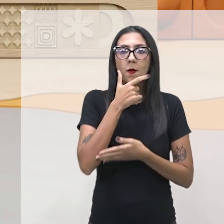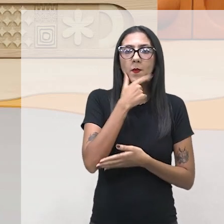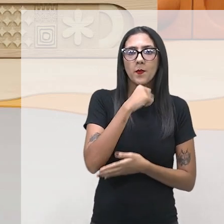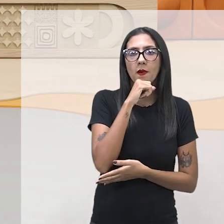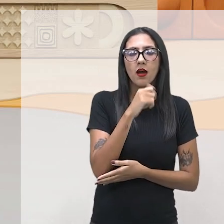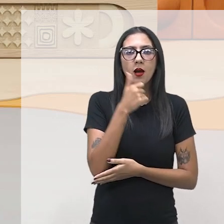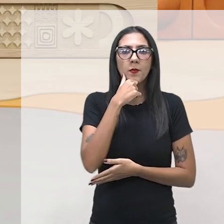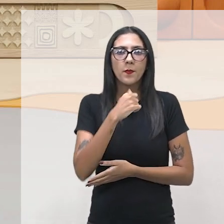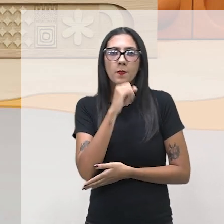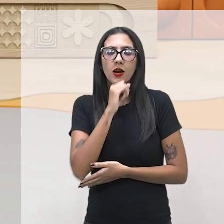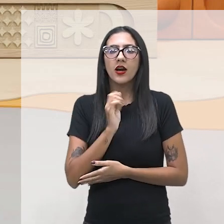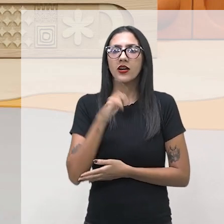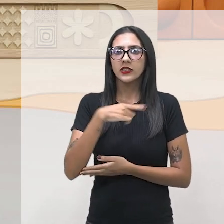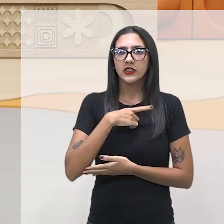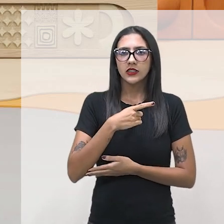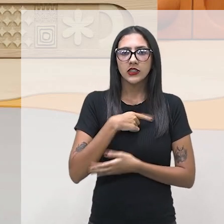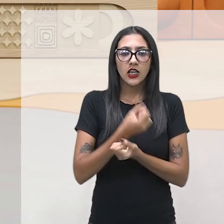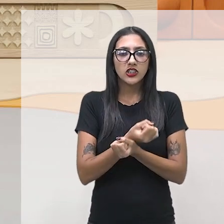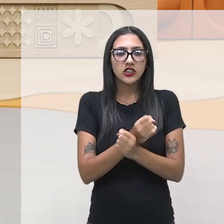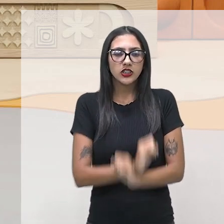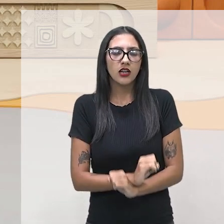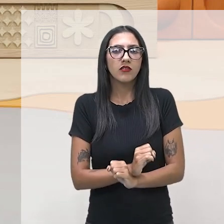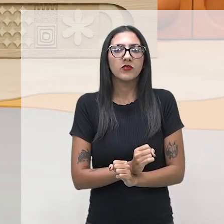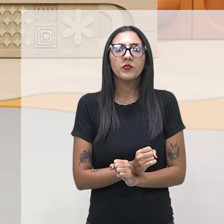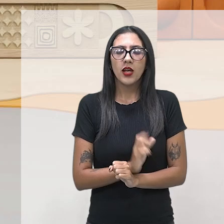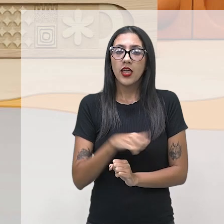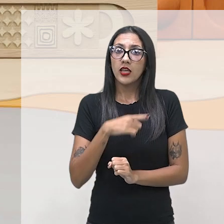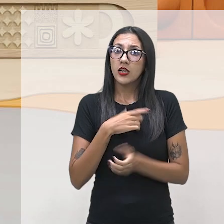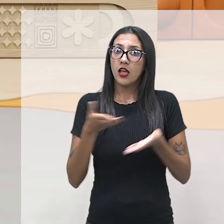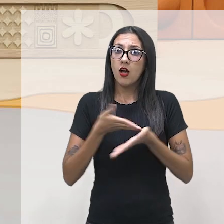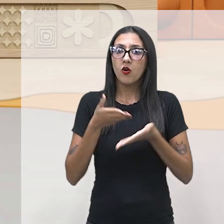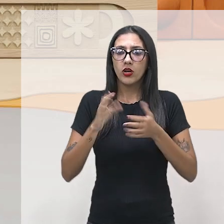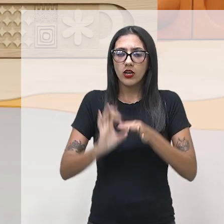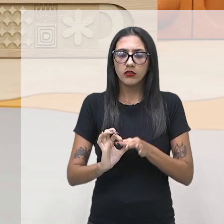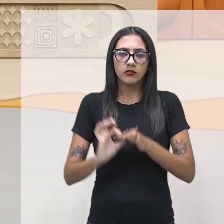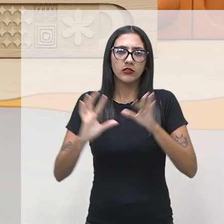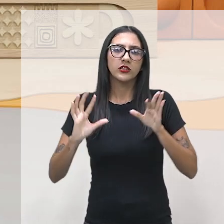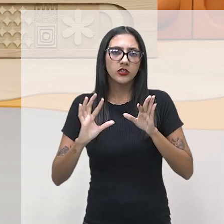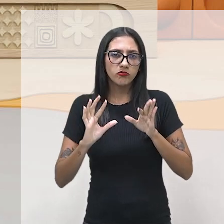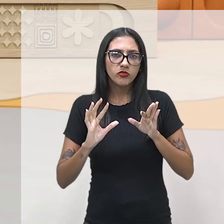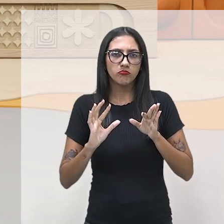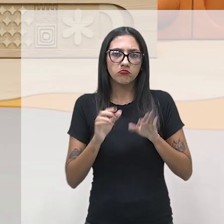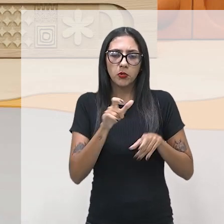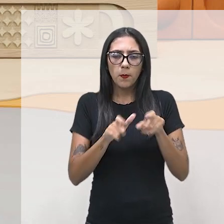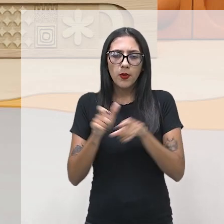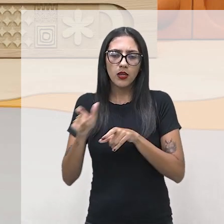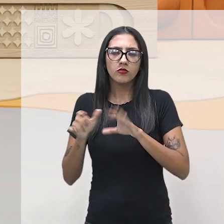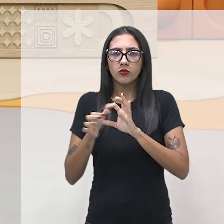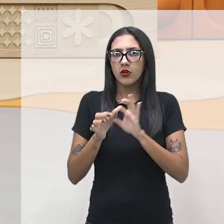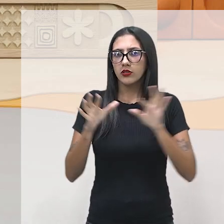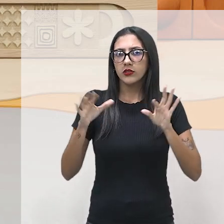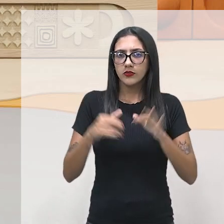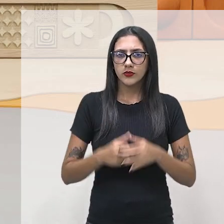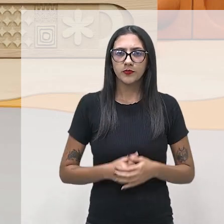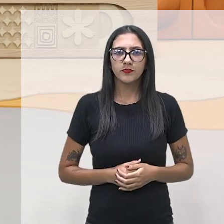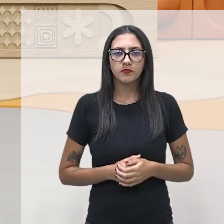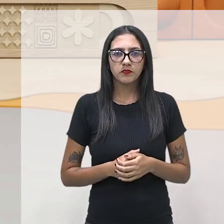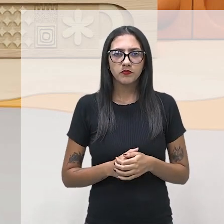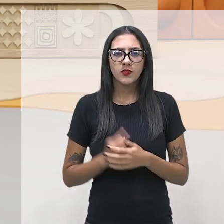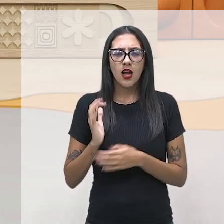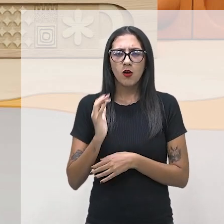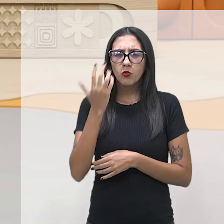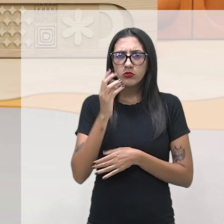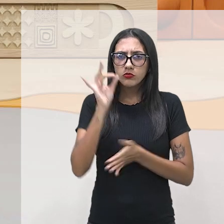mãe escravizada, a partir desse momento, ela seria considerada um indivíduo ou uma pessoa livre. Aconteceu de